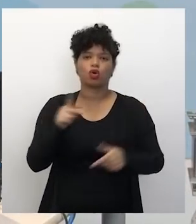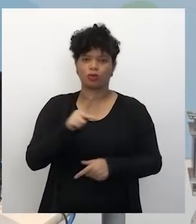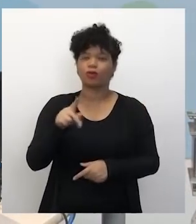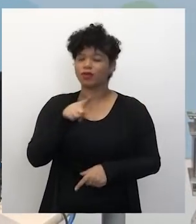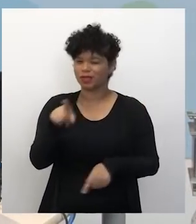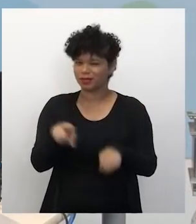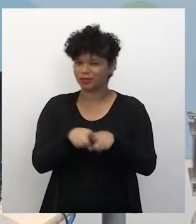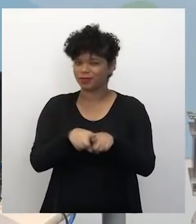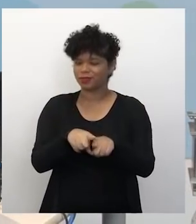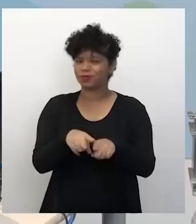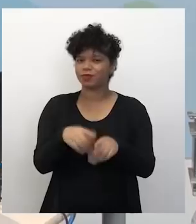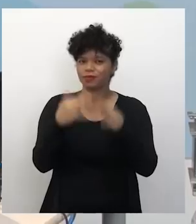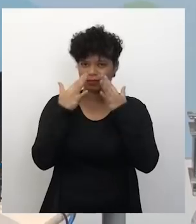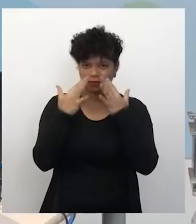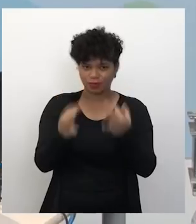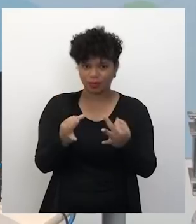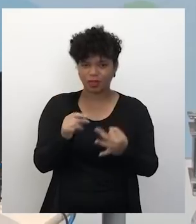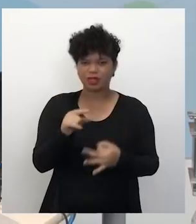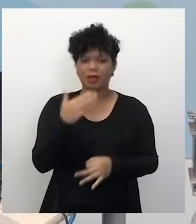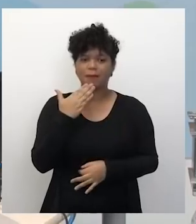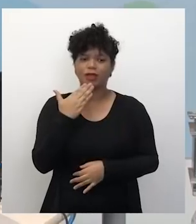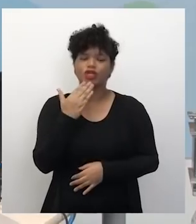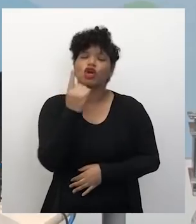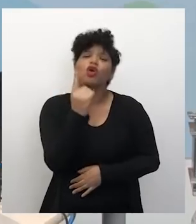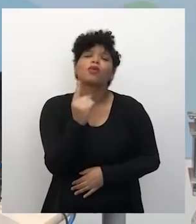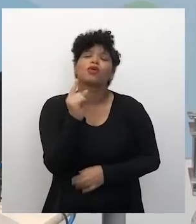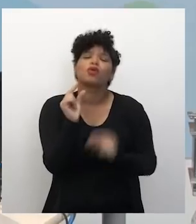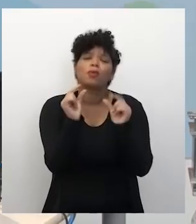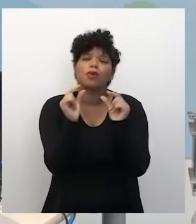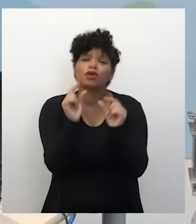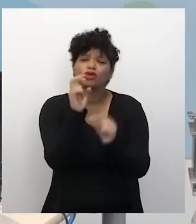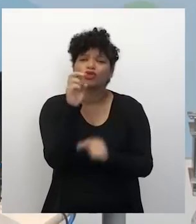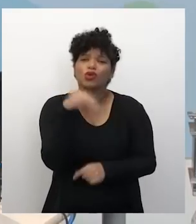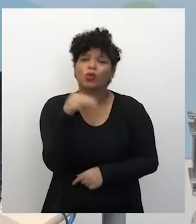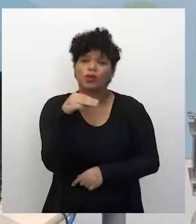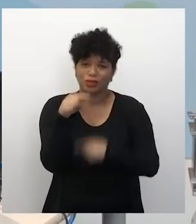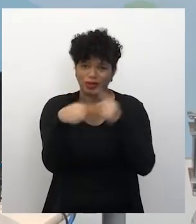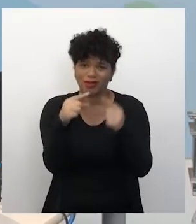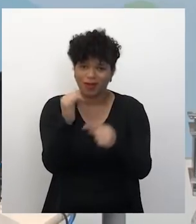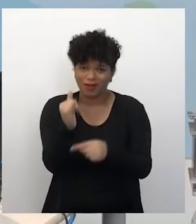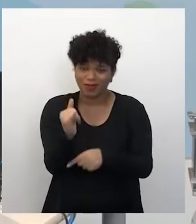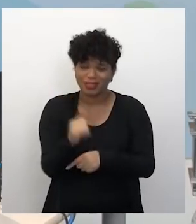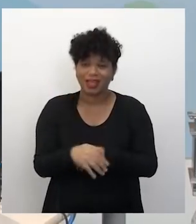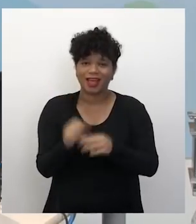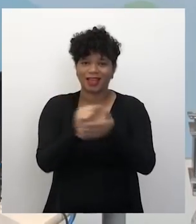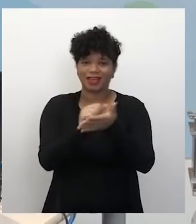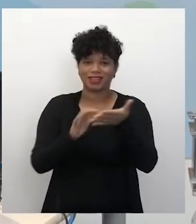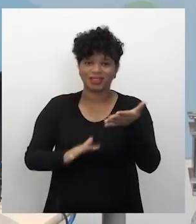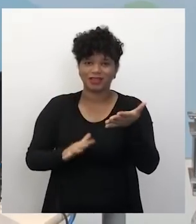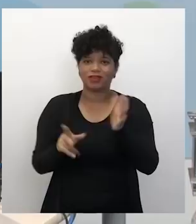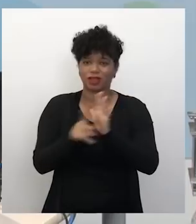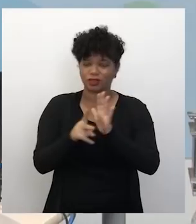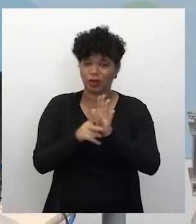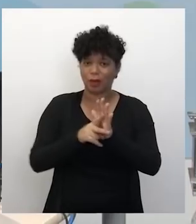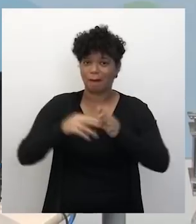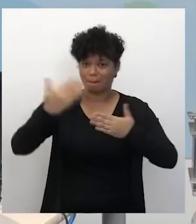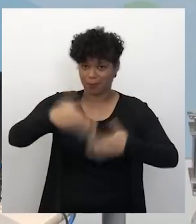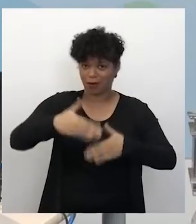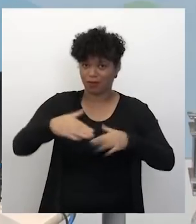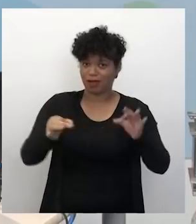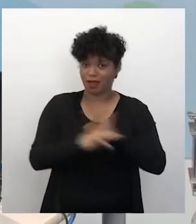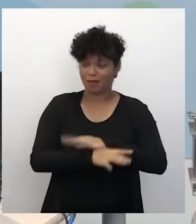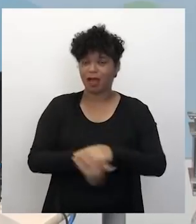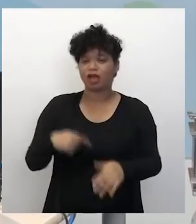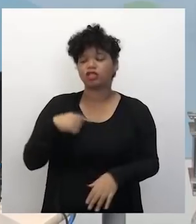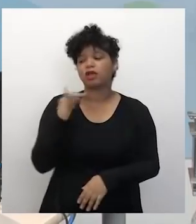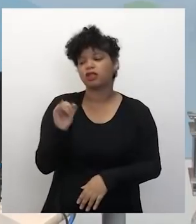também. Sabe quando eles pedem para a gente, só mais 5 minutinhos para eu terminar a atividade, para eu terminar a prova? E a gente fala que